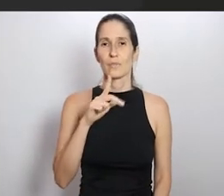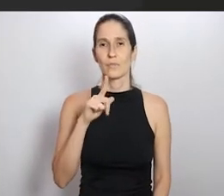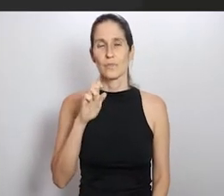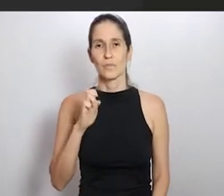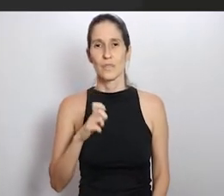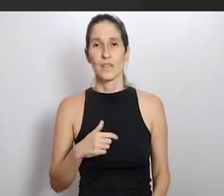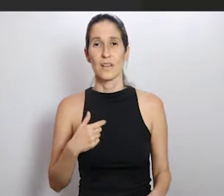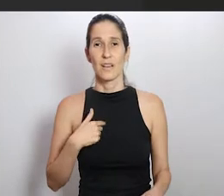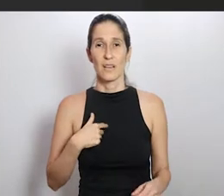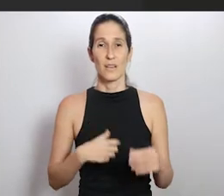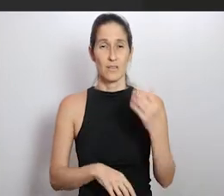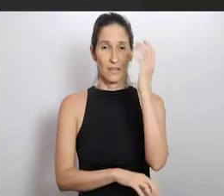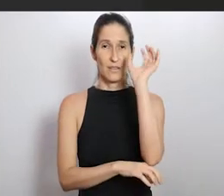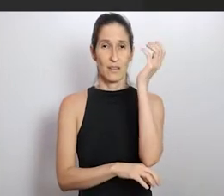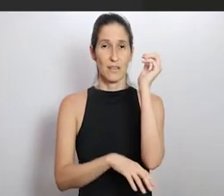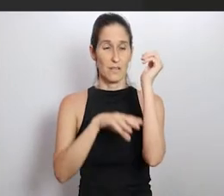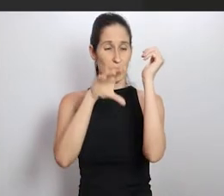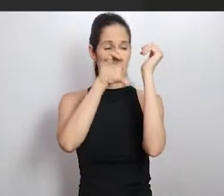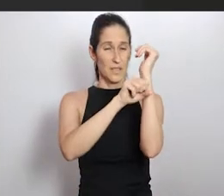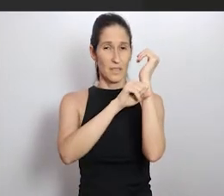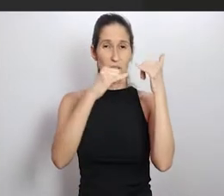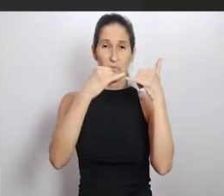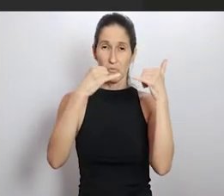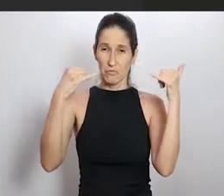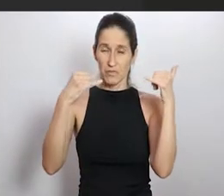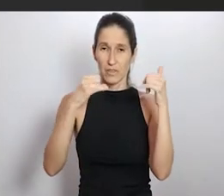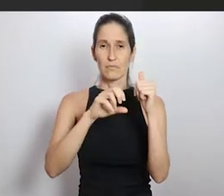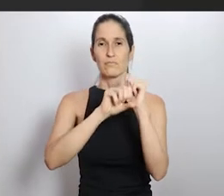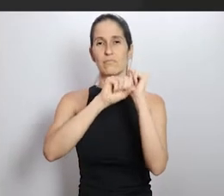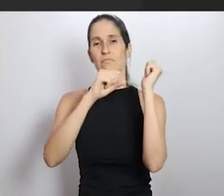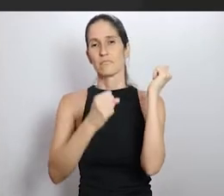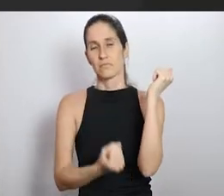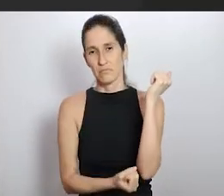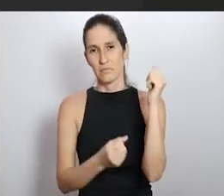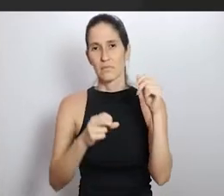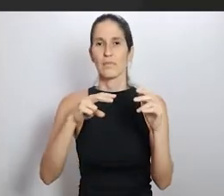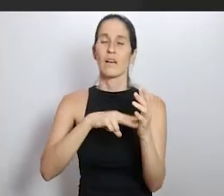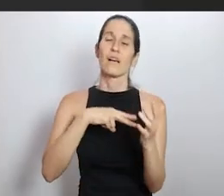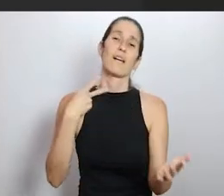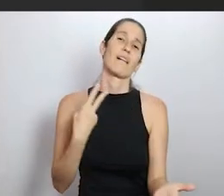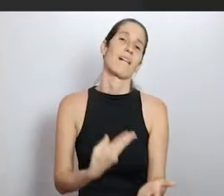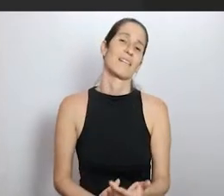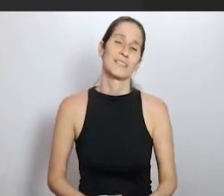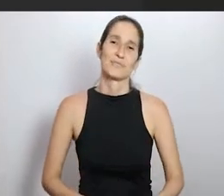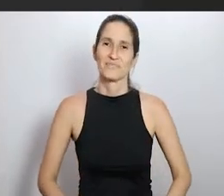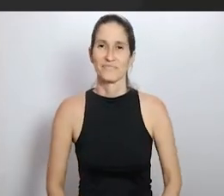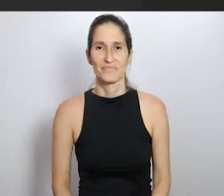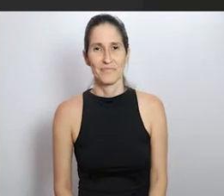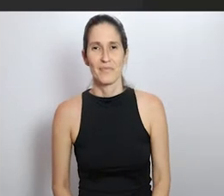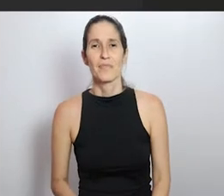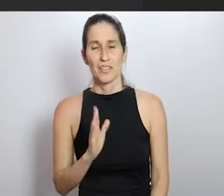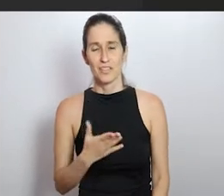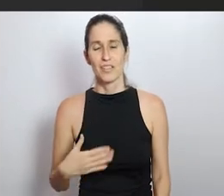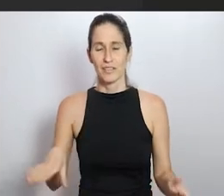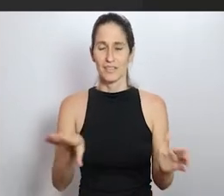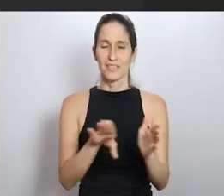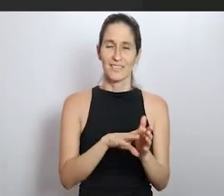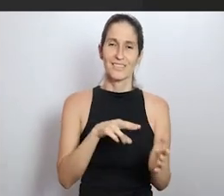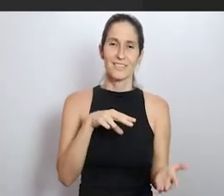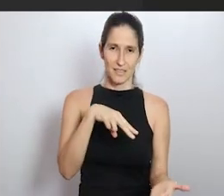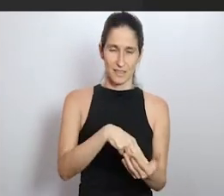Bully, oi. Eu estava pendurado num galho fino. E aí caí, mas agora